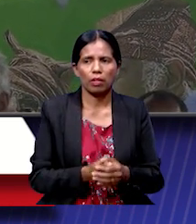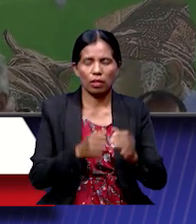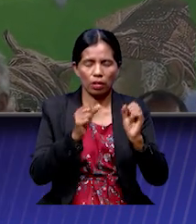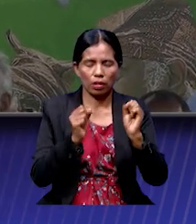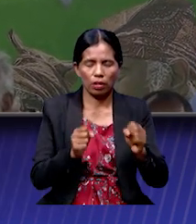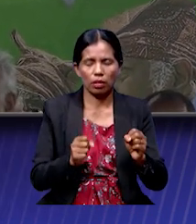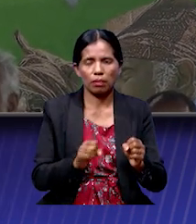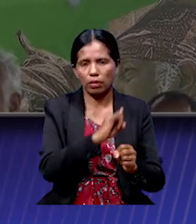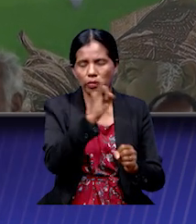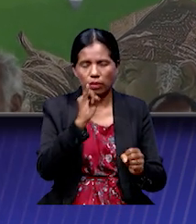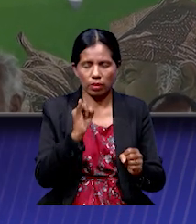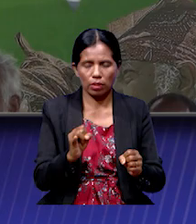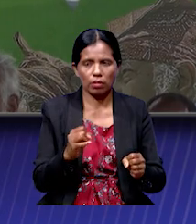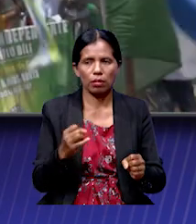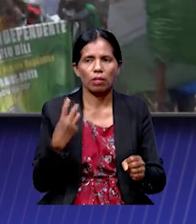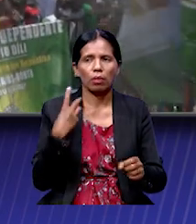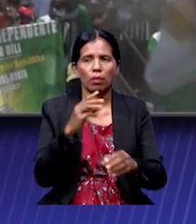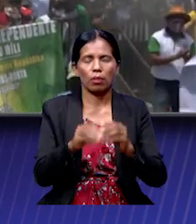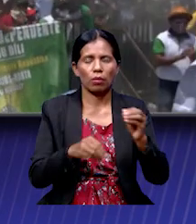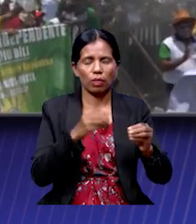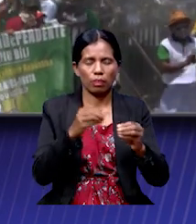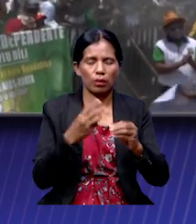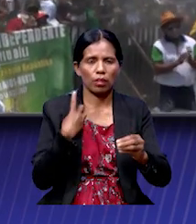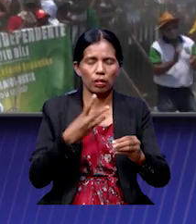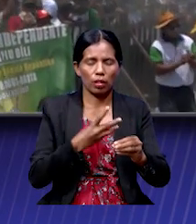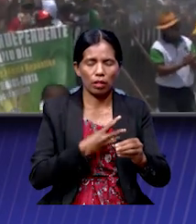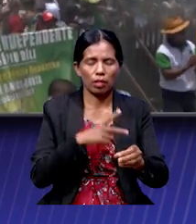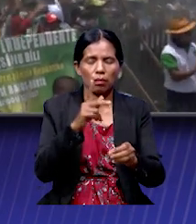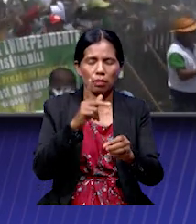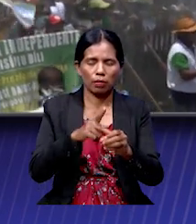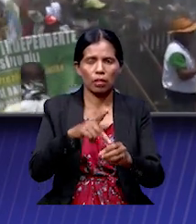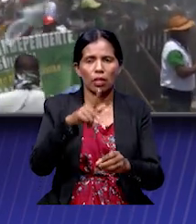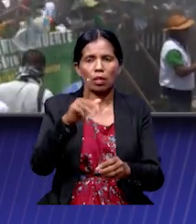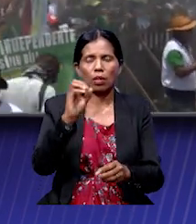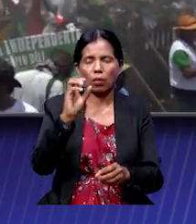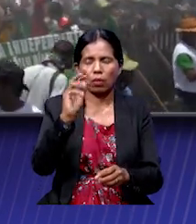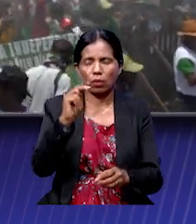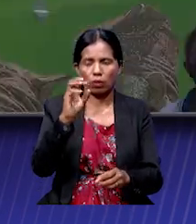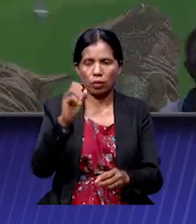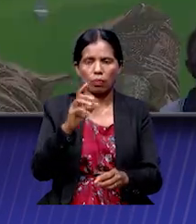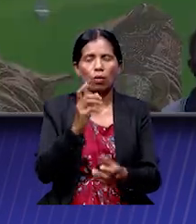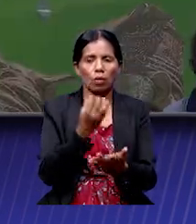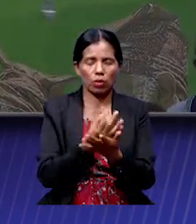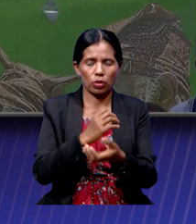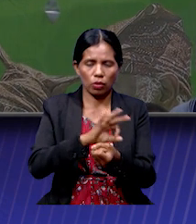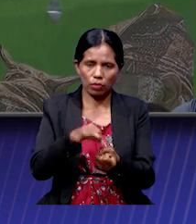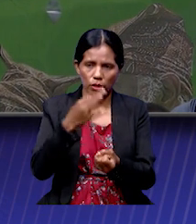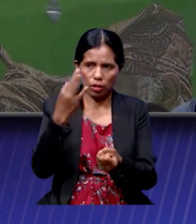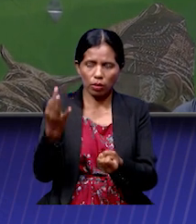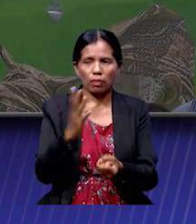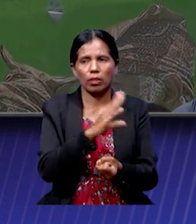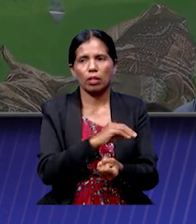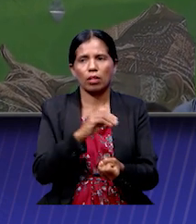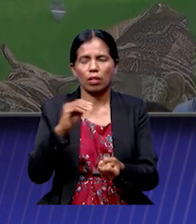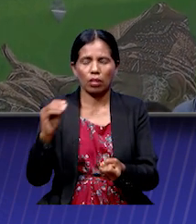Investigação kona ba ite ni relação ko konoko Philip. Auditoria ba fin fundu COVID-19.